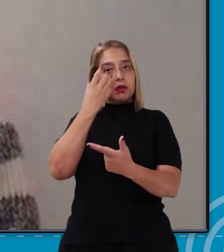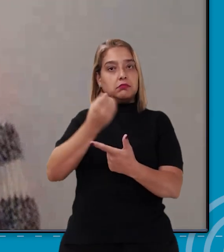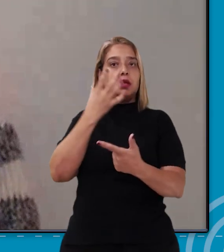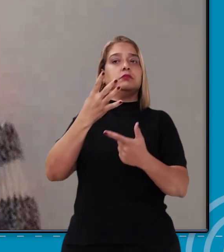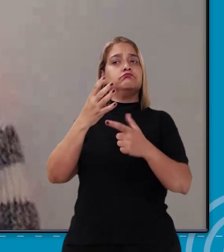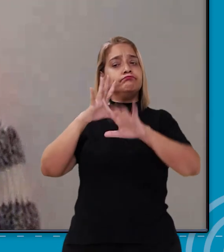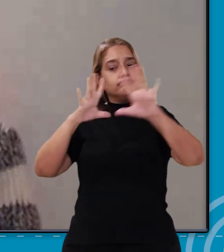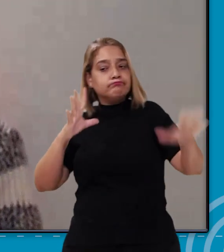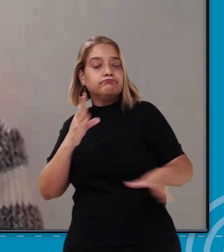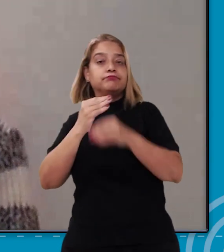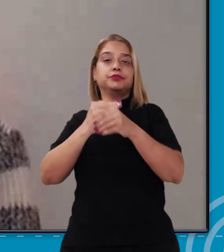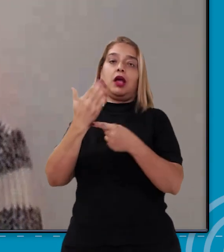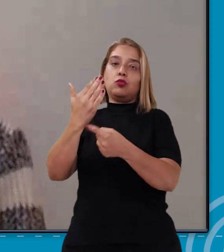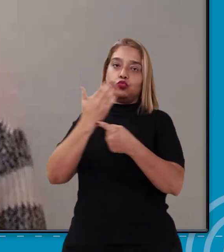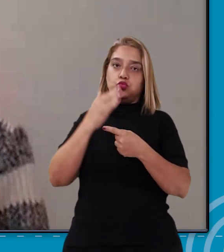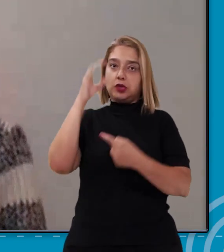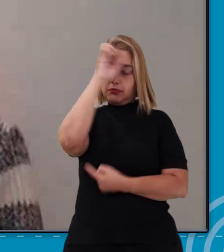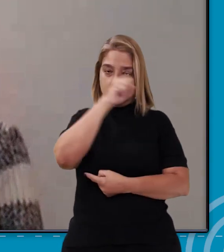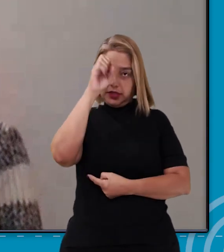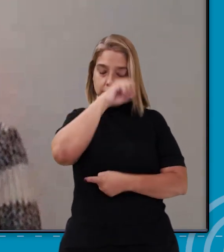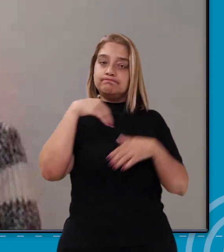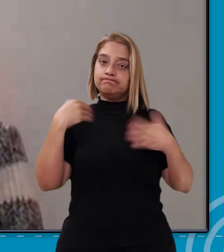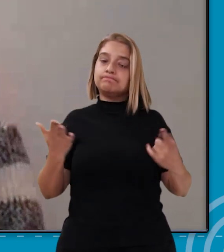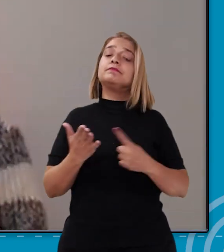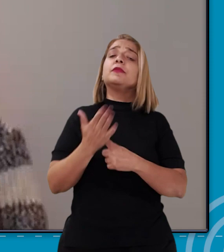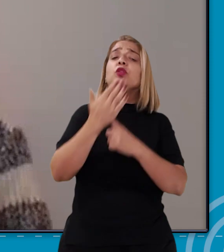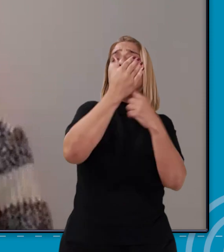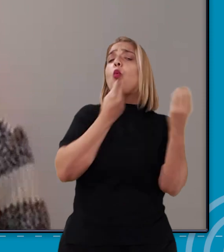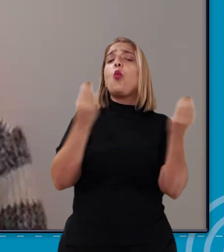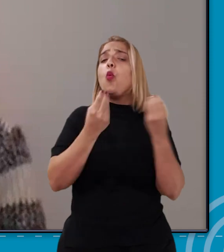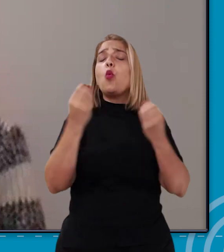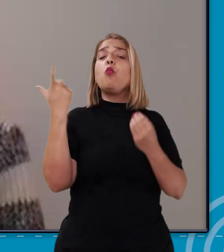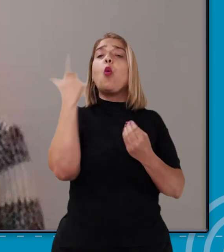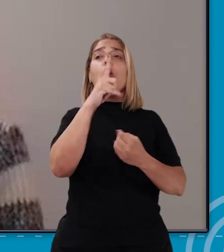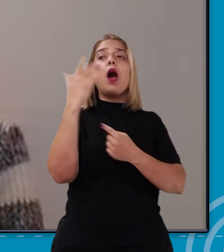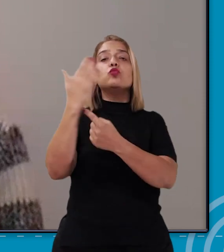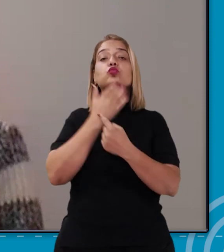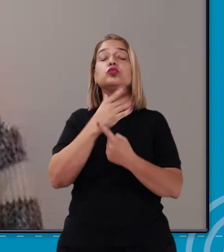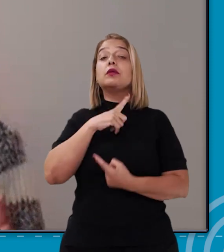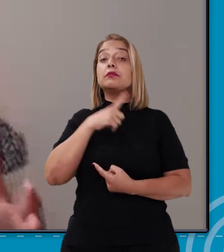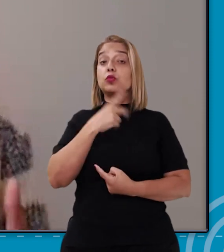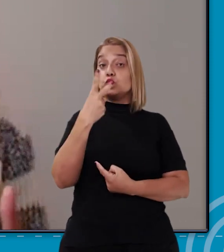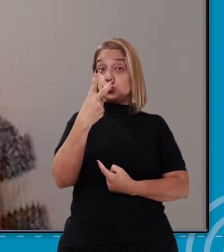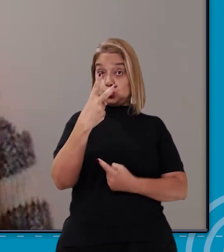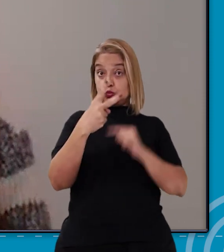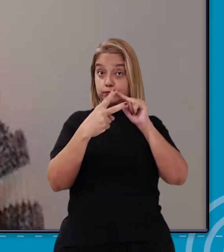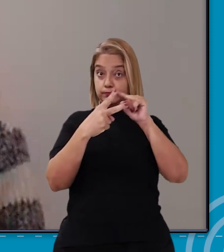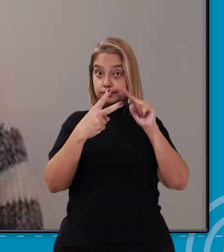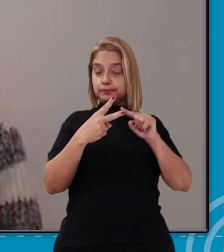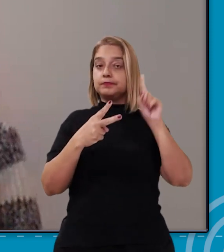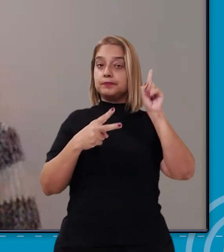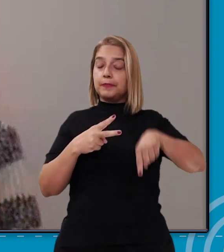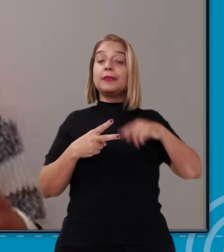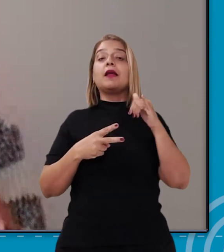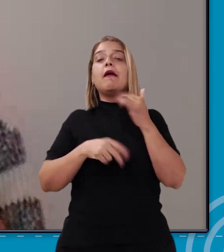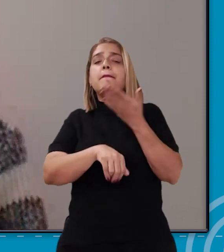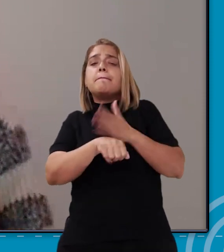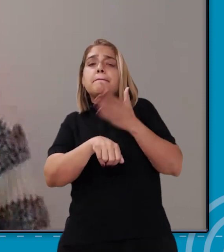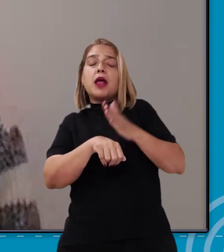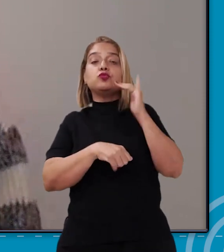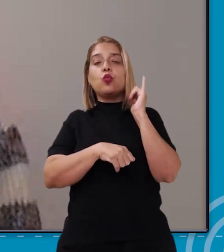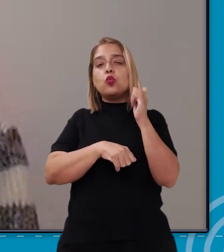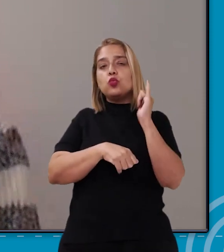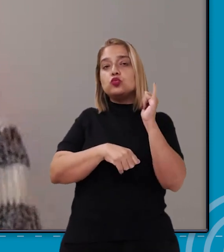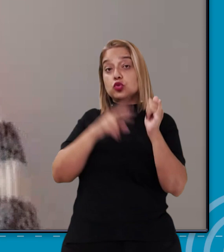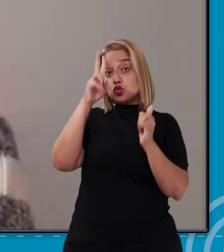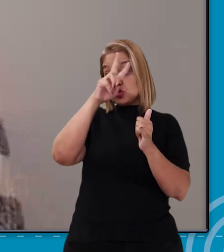pouquinho também sobre como a tecnologia pode ajudar em duas perspectivas práticas: a contação de histórias, né, o contato